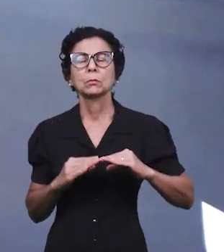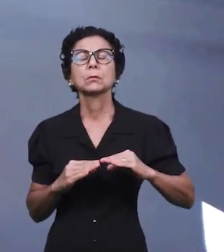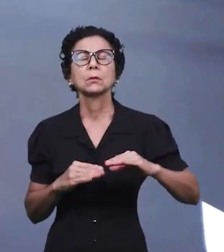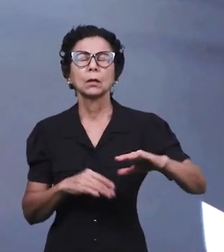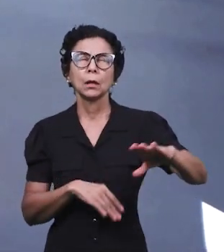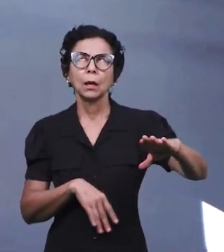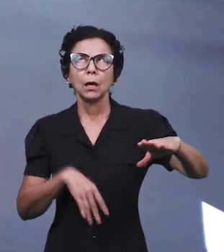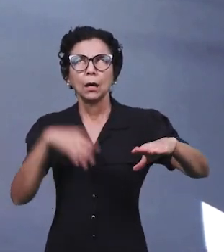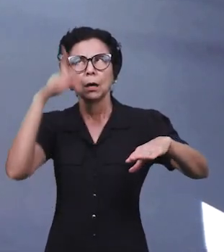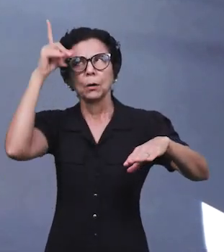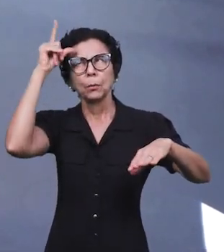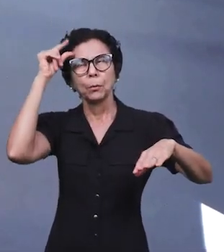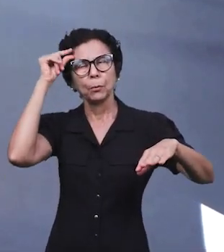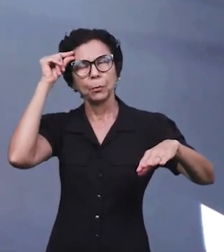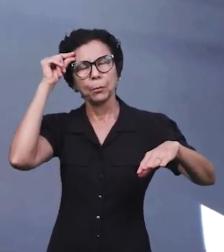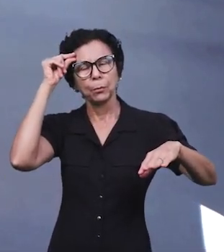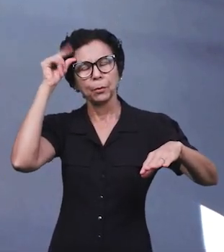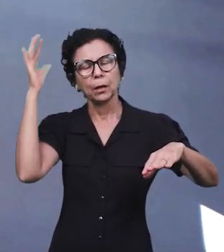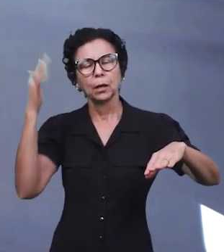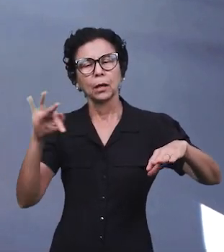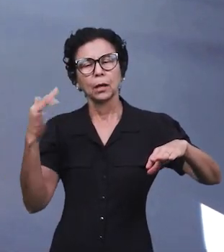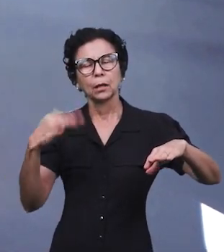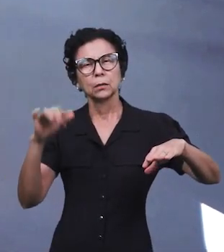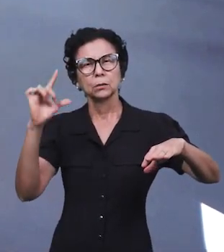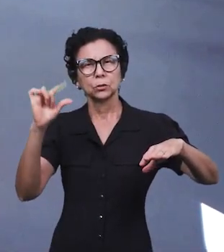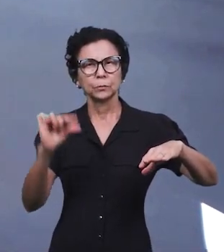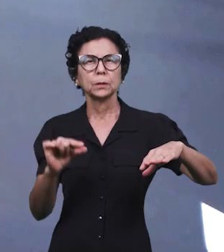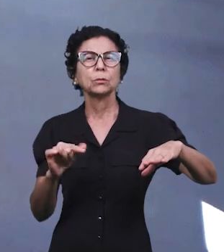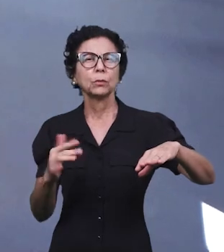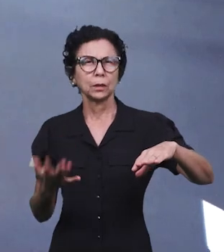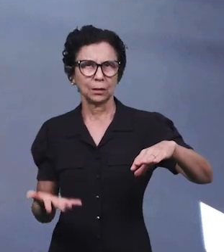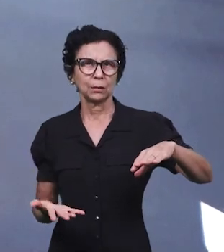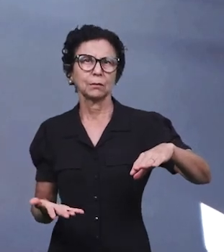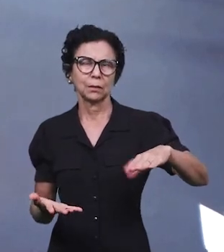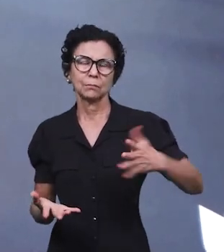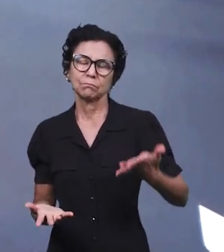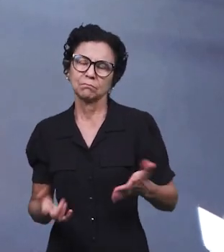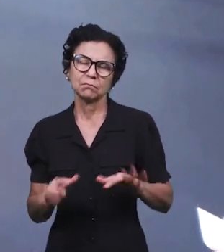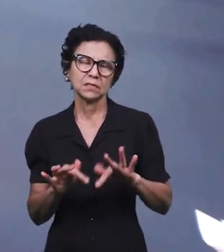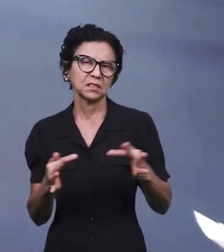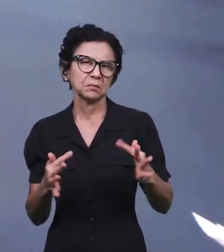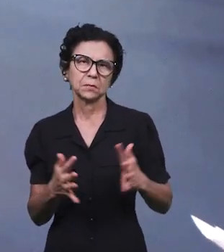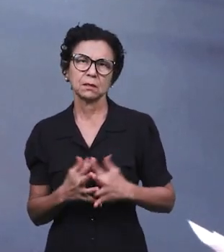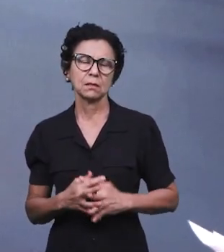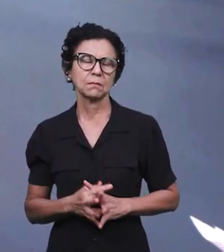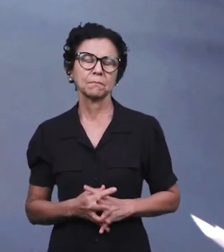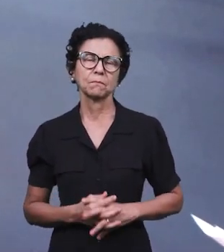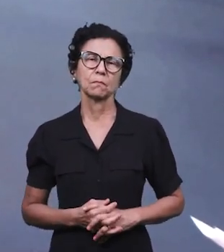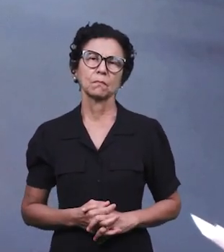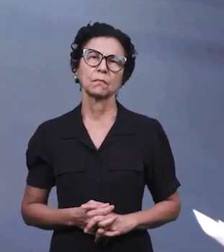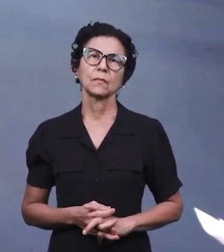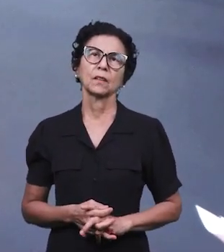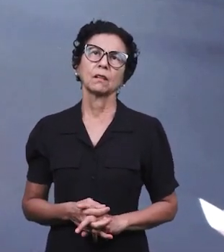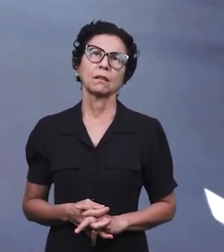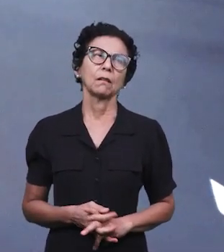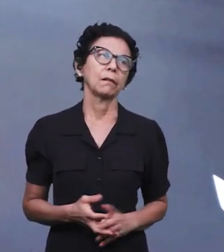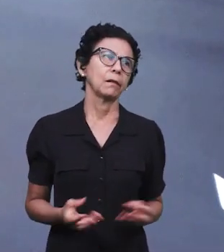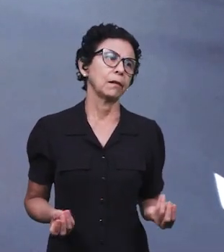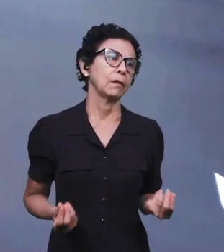vai parar um pouco a dor, sem ter necessidade de ter grandes coisas. Então não há necessidade de ter